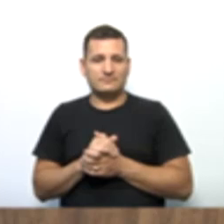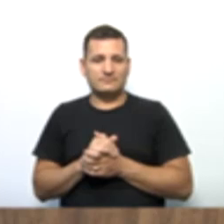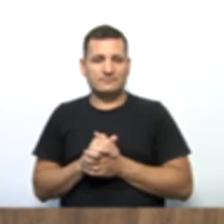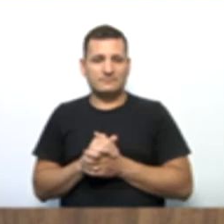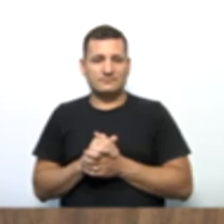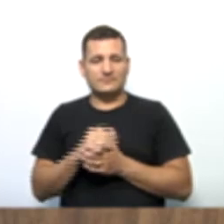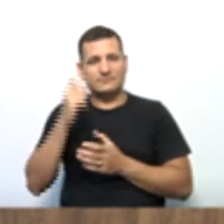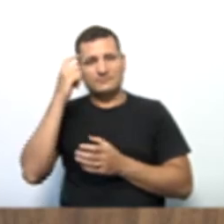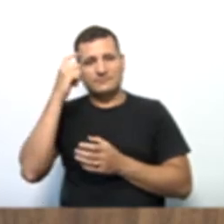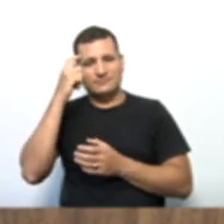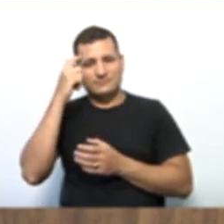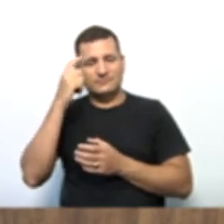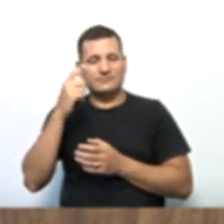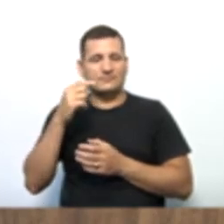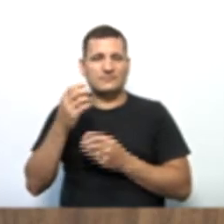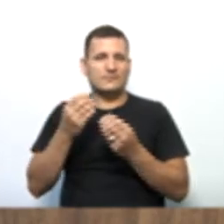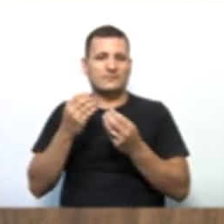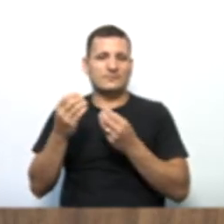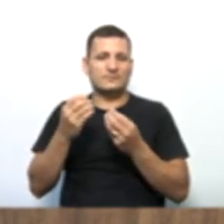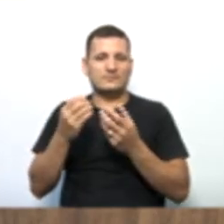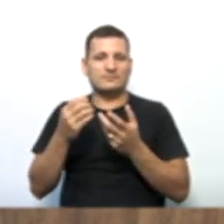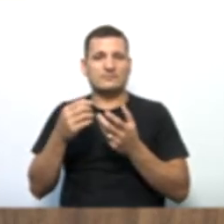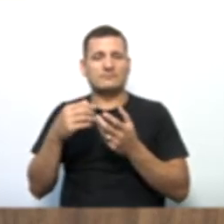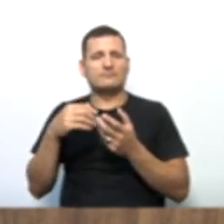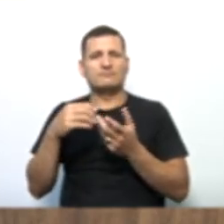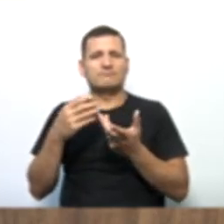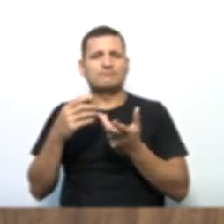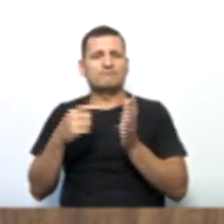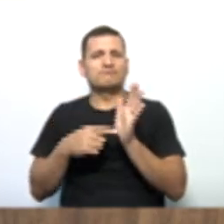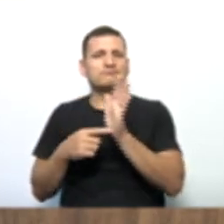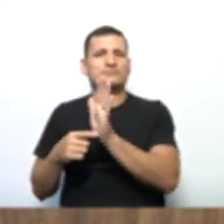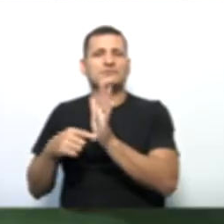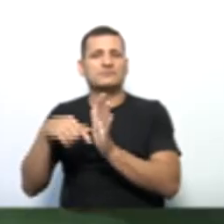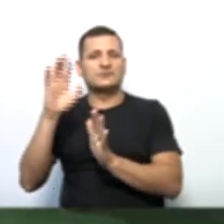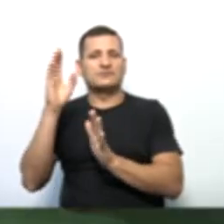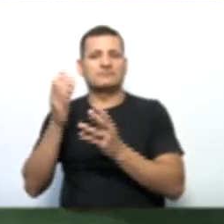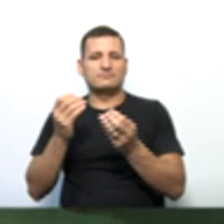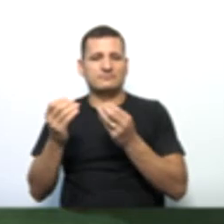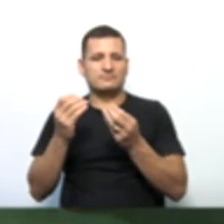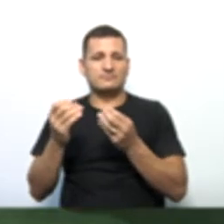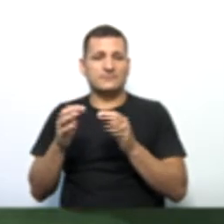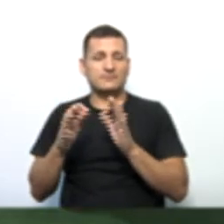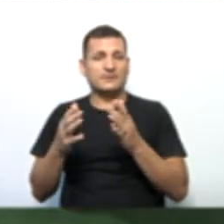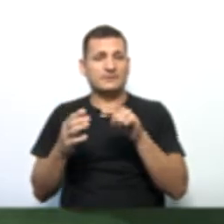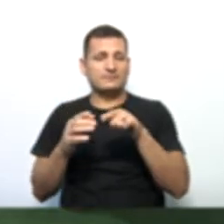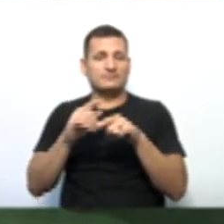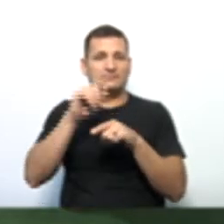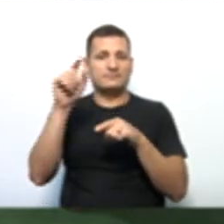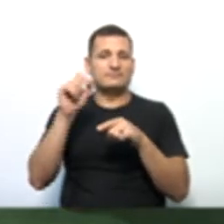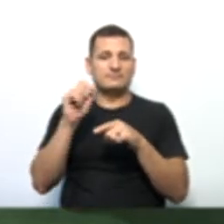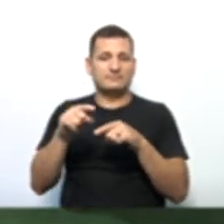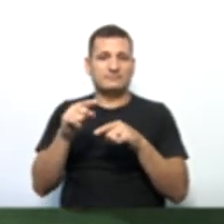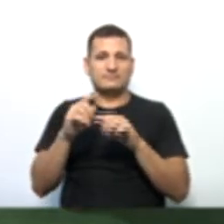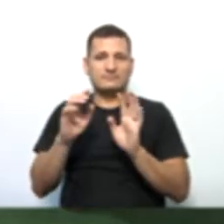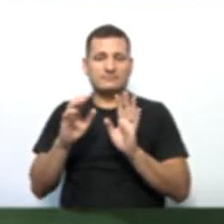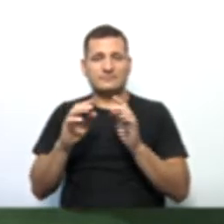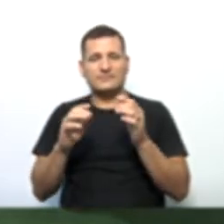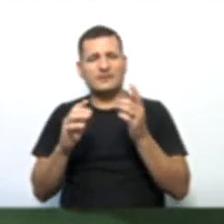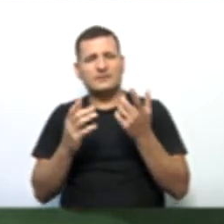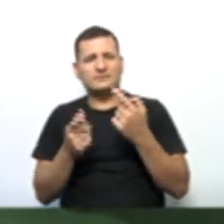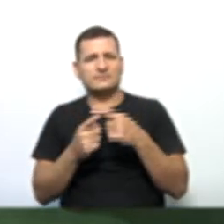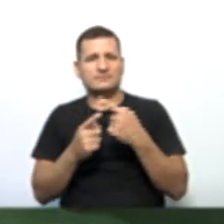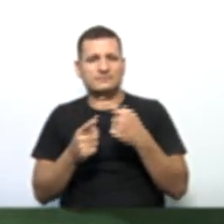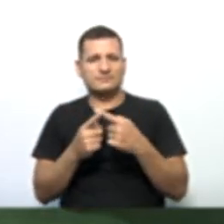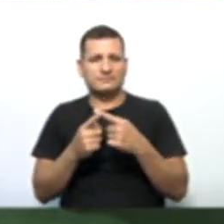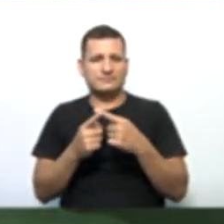satisfação aí, né, na escolha do trem. Mas acho que é melhor a gente poder deixar essa incógnita para eles poderem entender mais por quê, né?